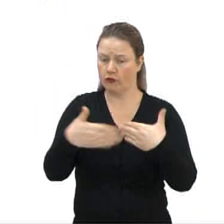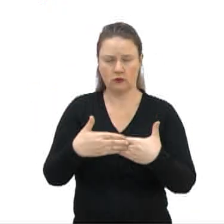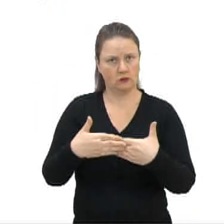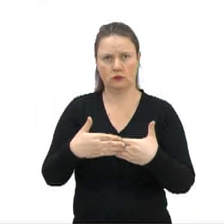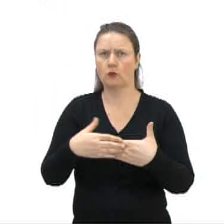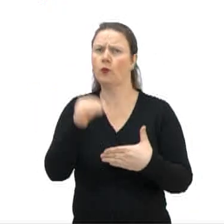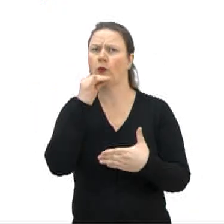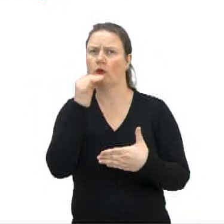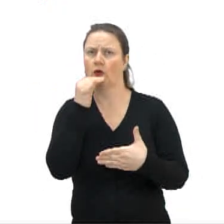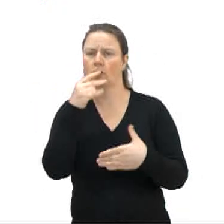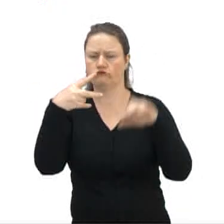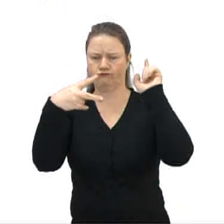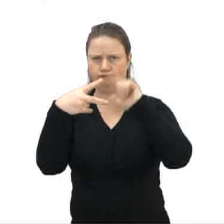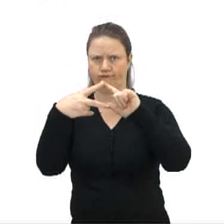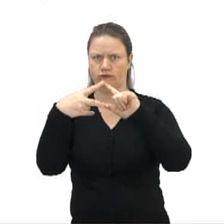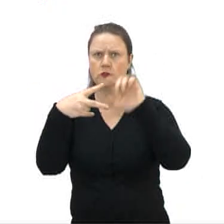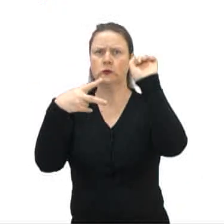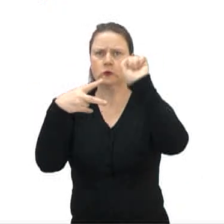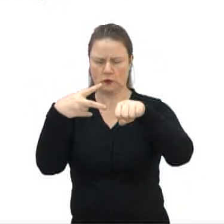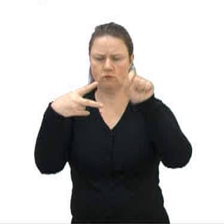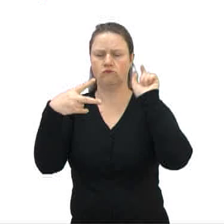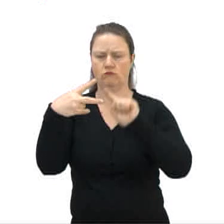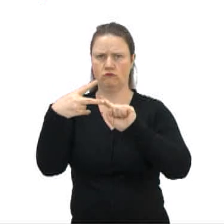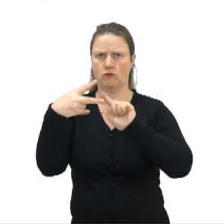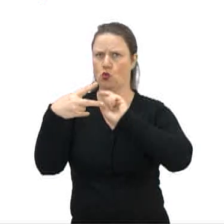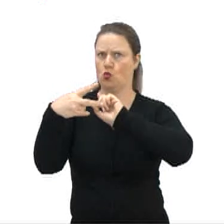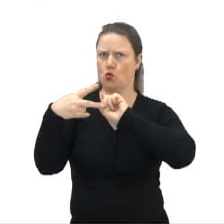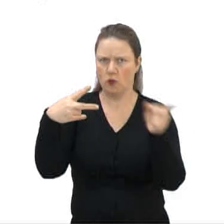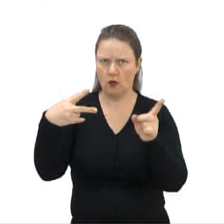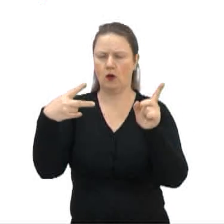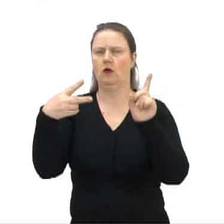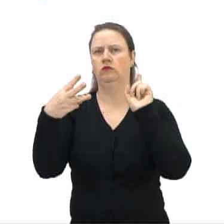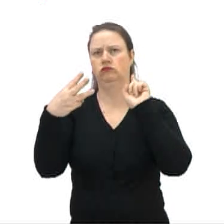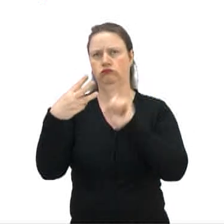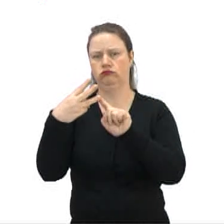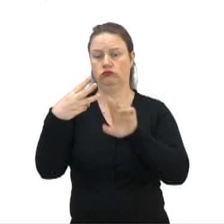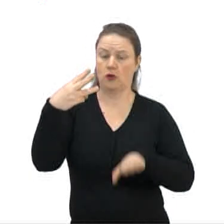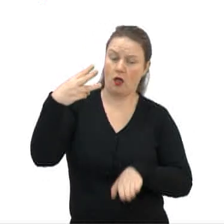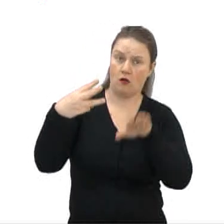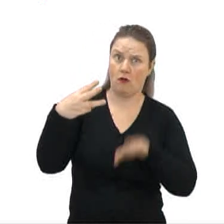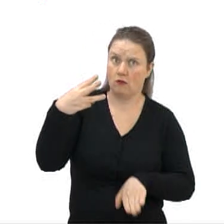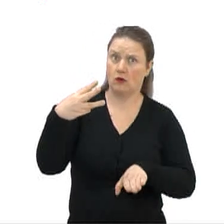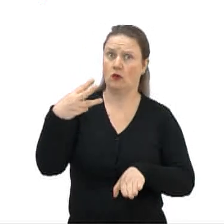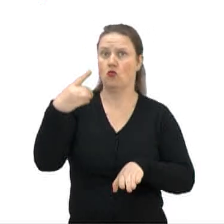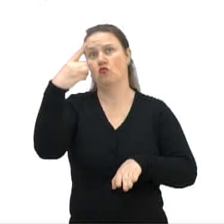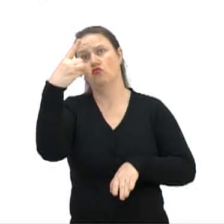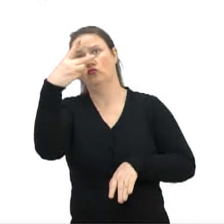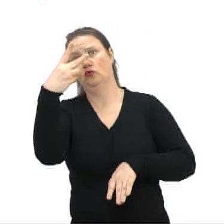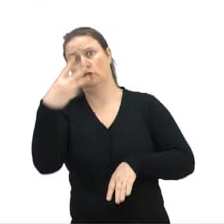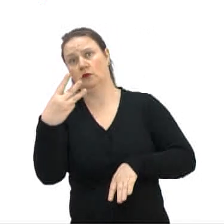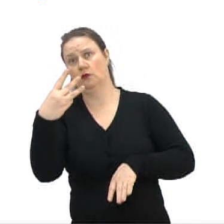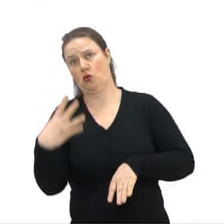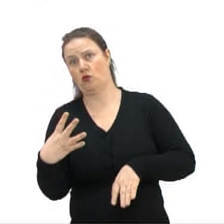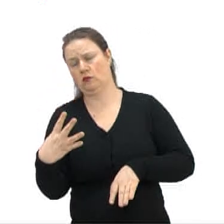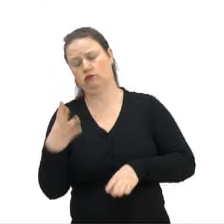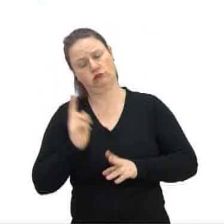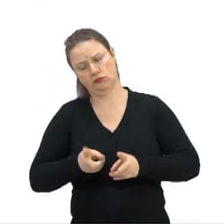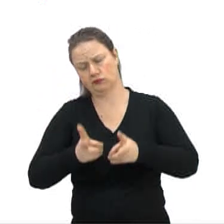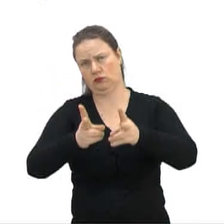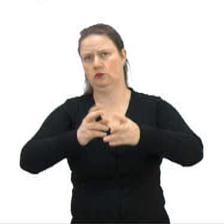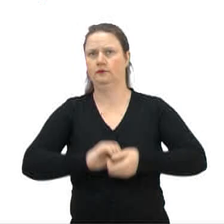fechadas, ou seja, com respostas pré-selecionadas. Então, sim, não, talvez, 1, 2, 3, 4 e assim por